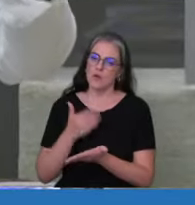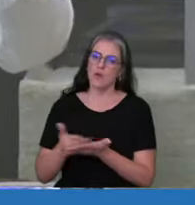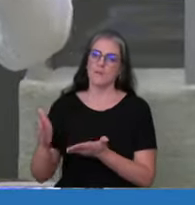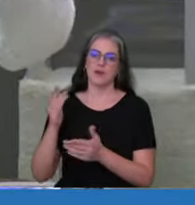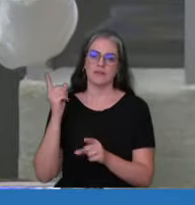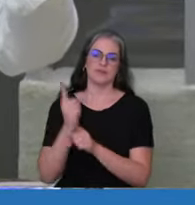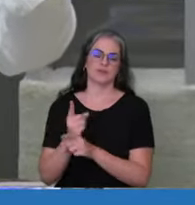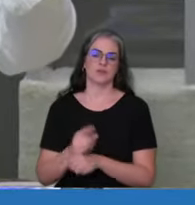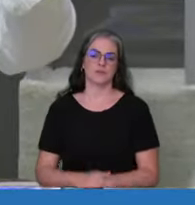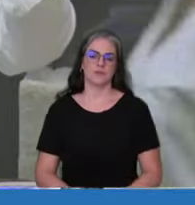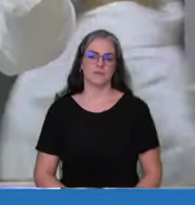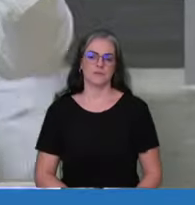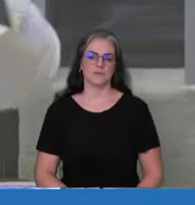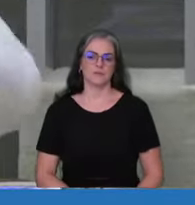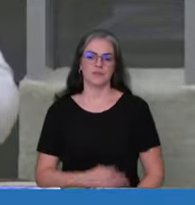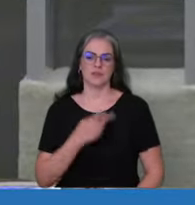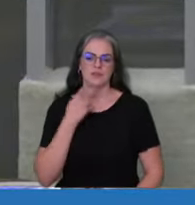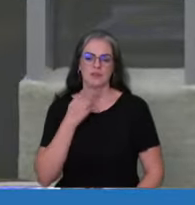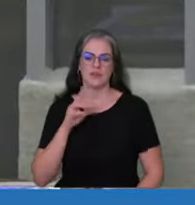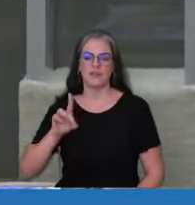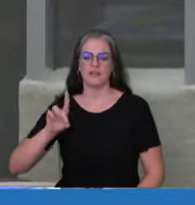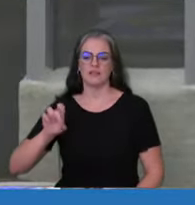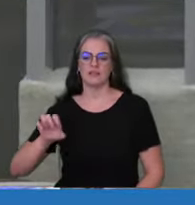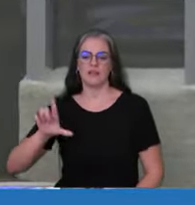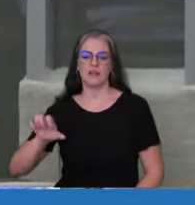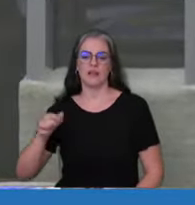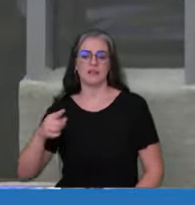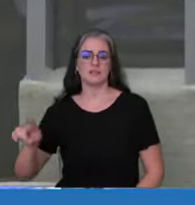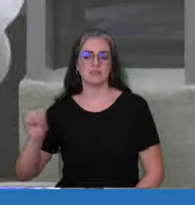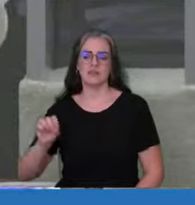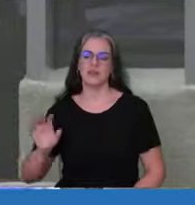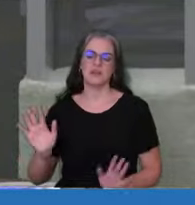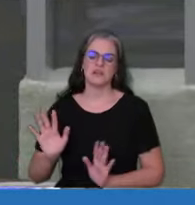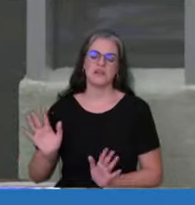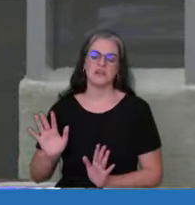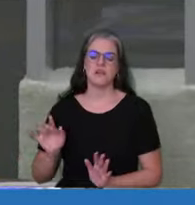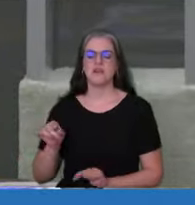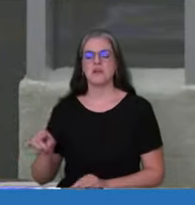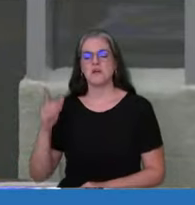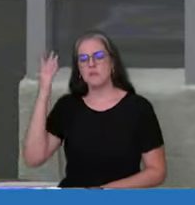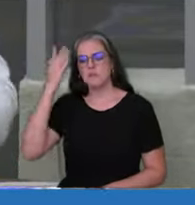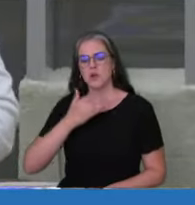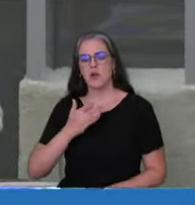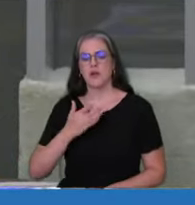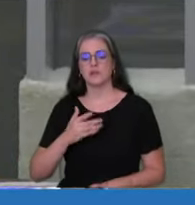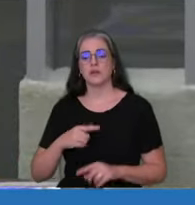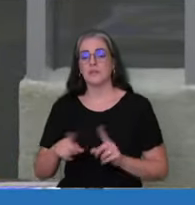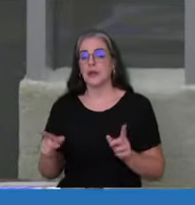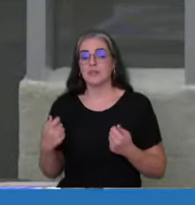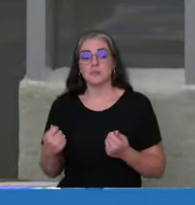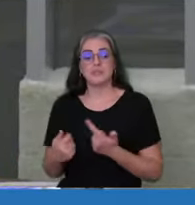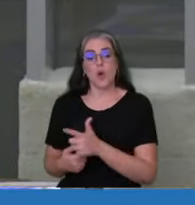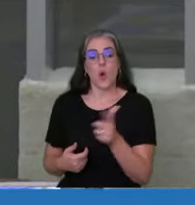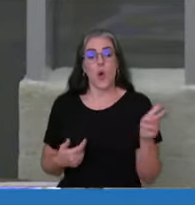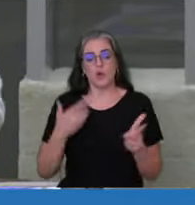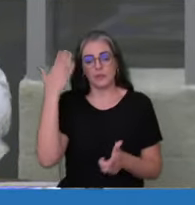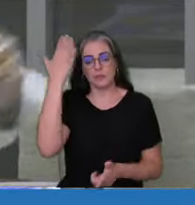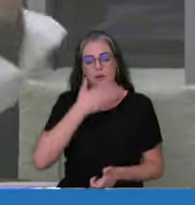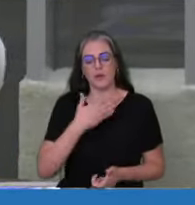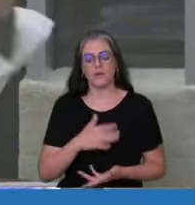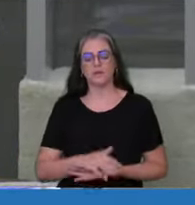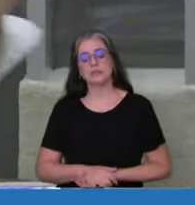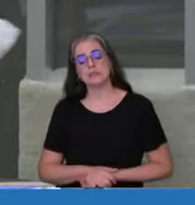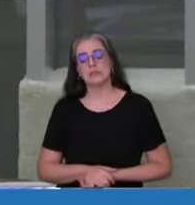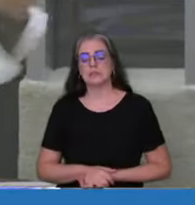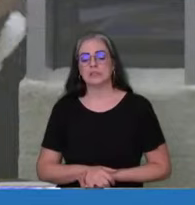dizia, delação é só meio de prova, mas ela só é homologada quando outras provas corroboram a delação. Portanto, não